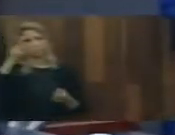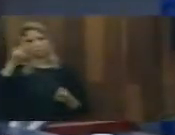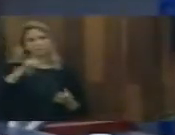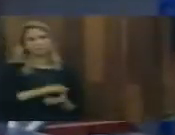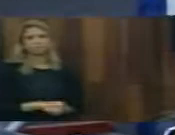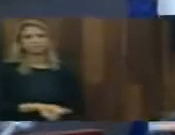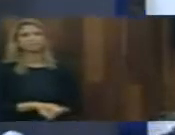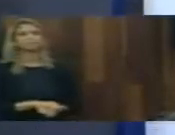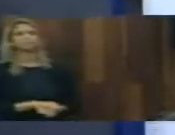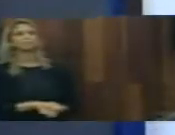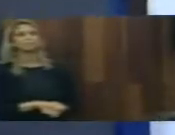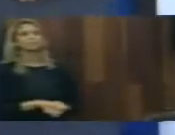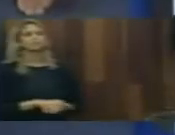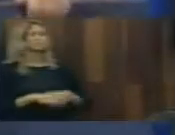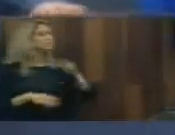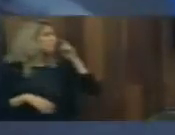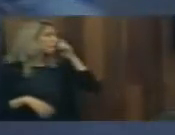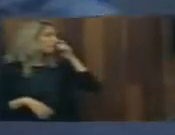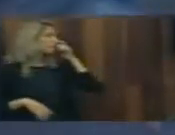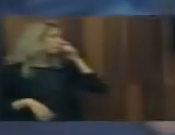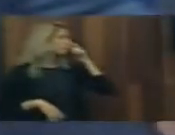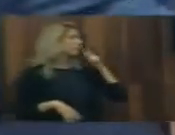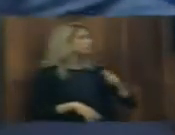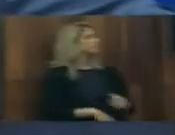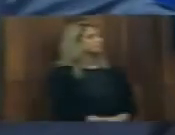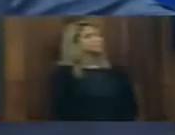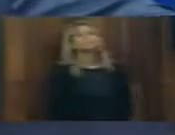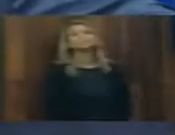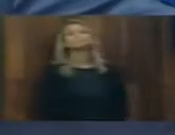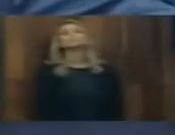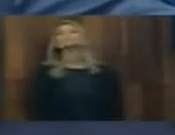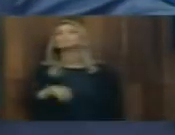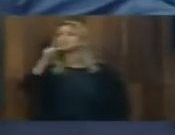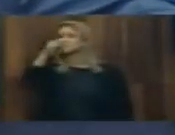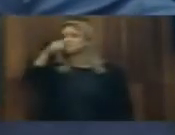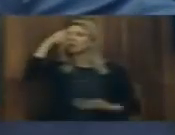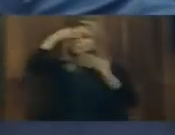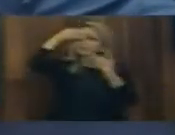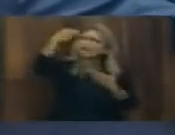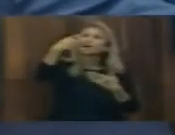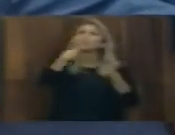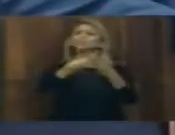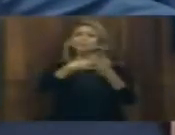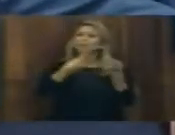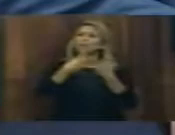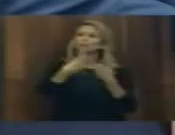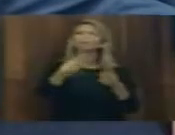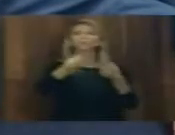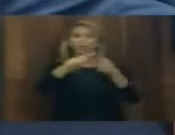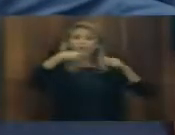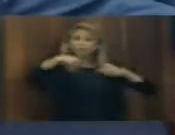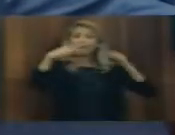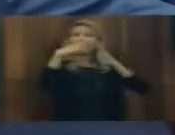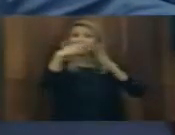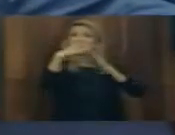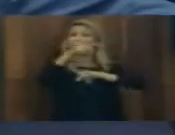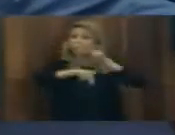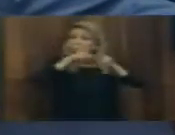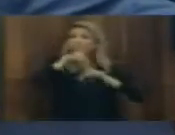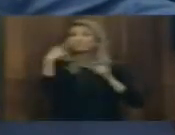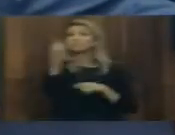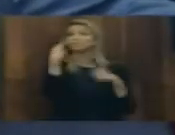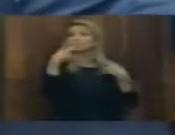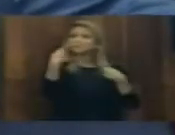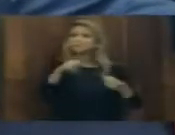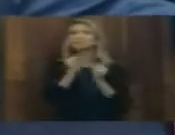Obrigado e parabenizo suas palavras, porque essa casa é do povo. Se a casa é do povo, nós temos que estar com o povo. Vereador,